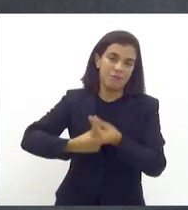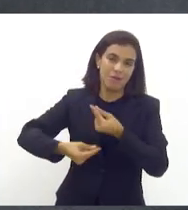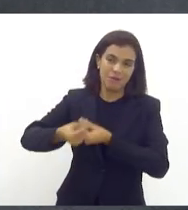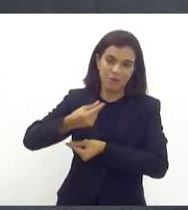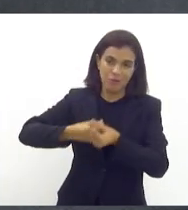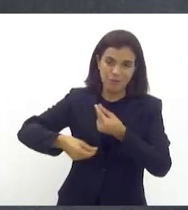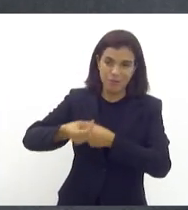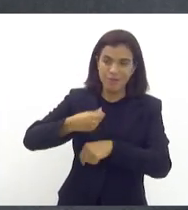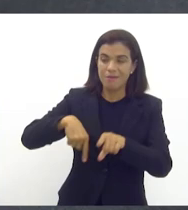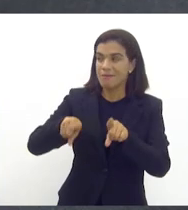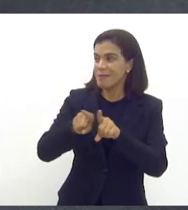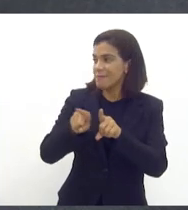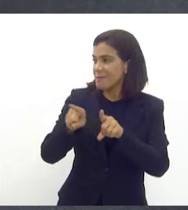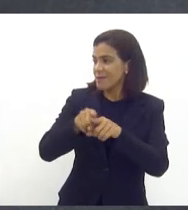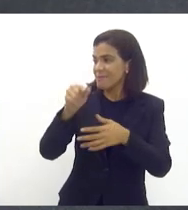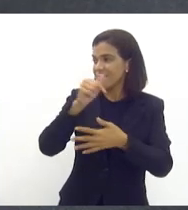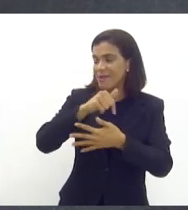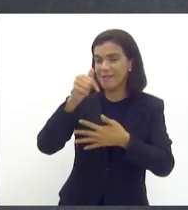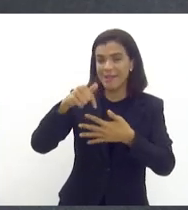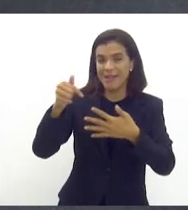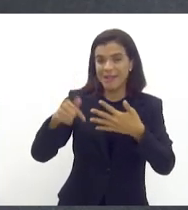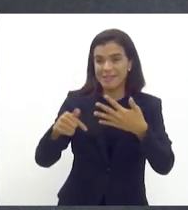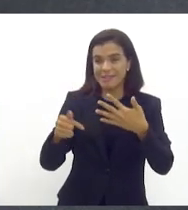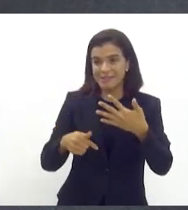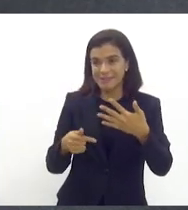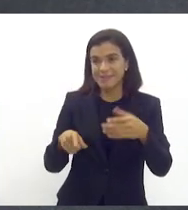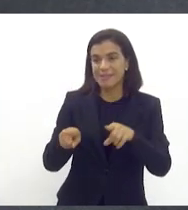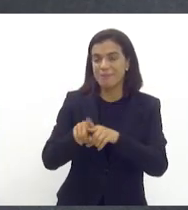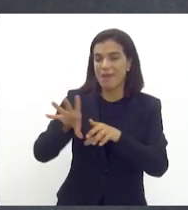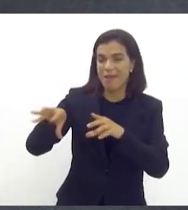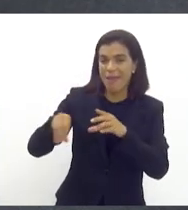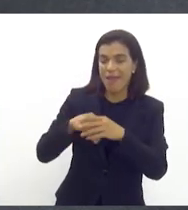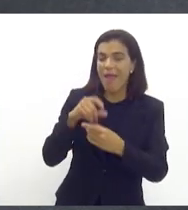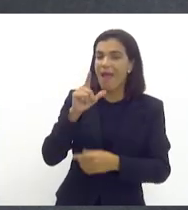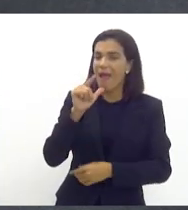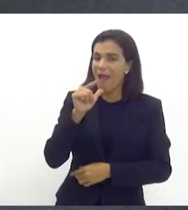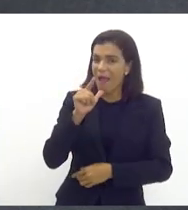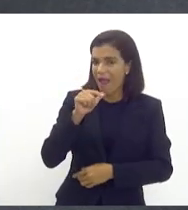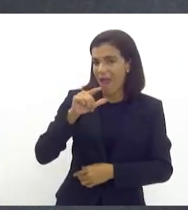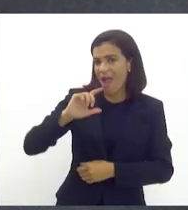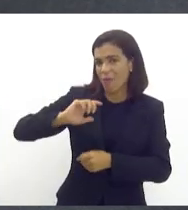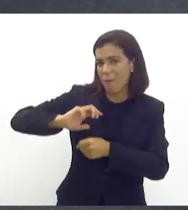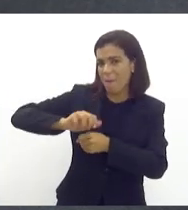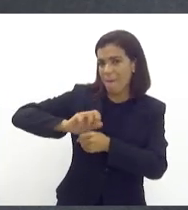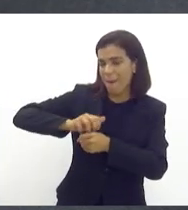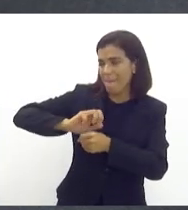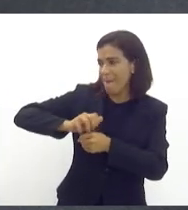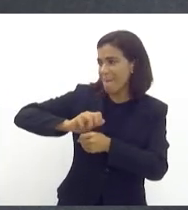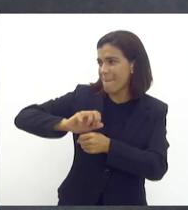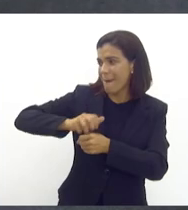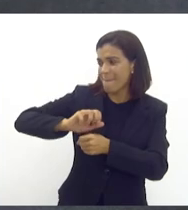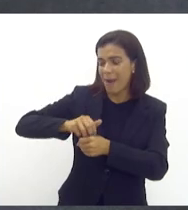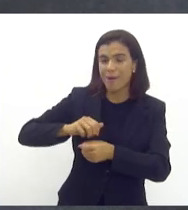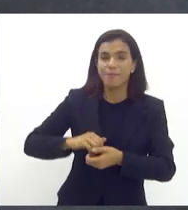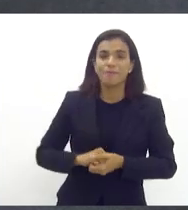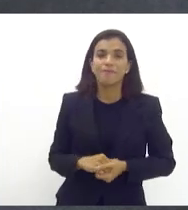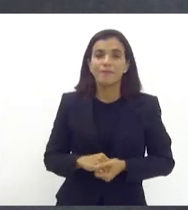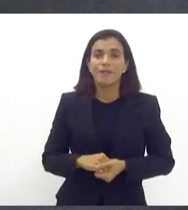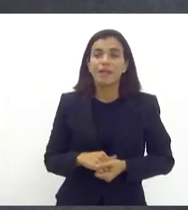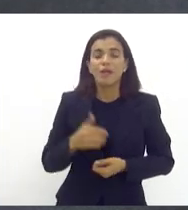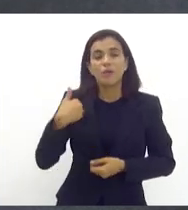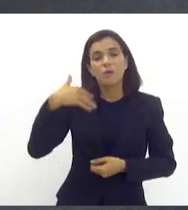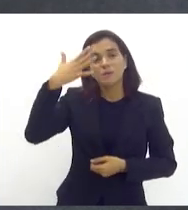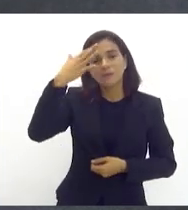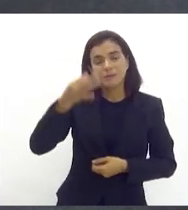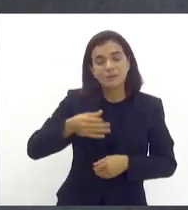os demais aqui também, que o senhor está incluindo a água mineral e tantos outros, eu tenho certeza que, mais uma vez,